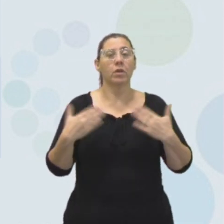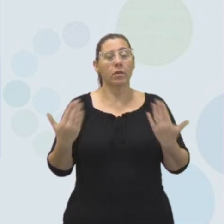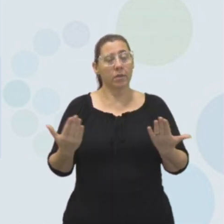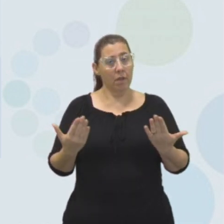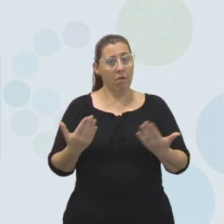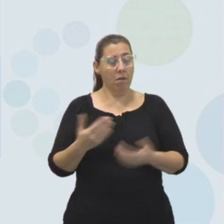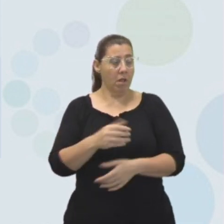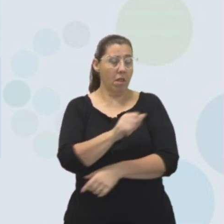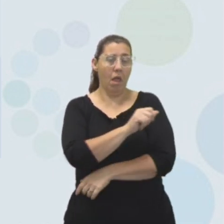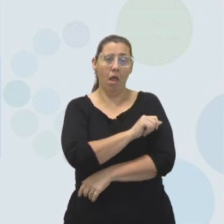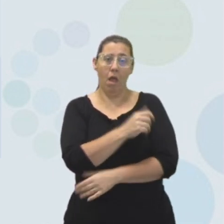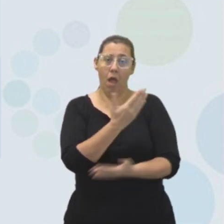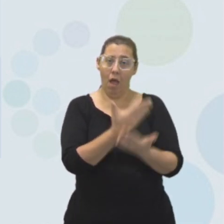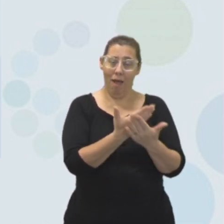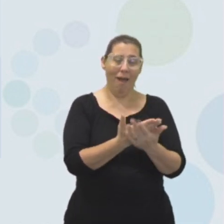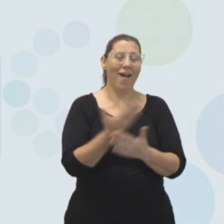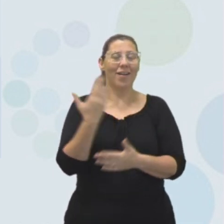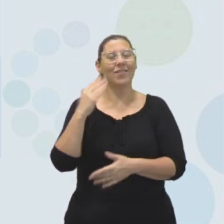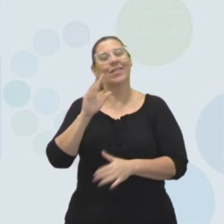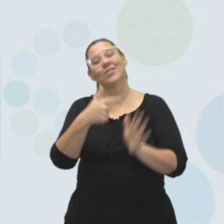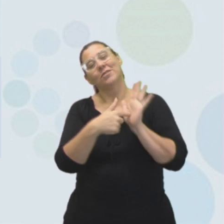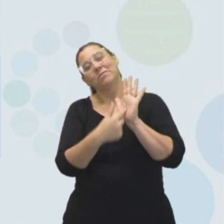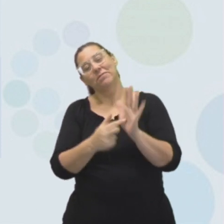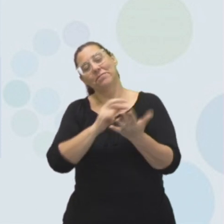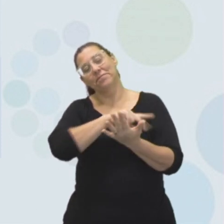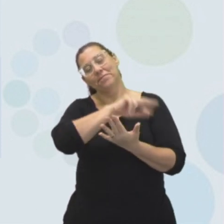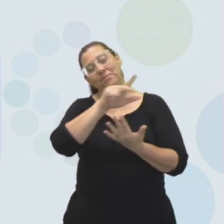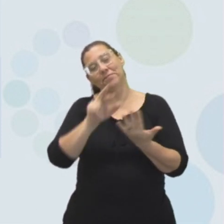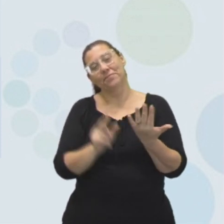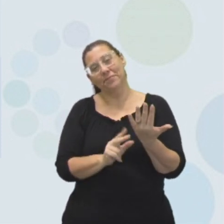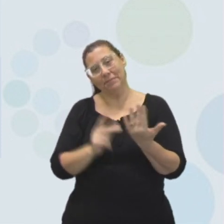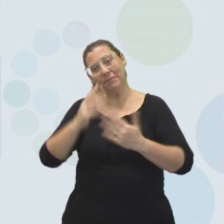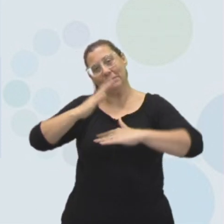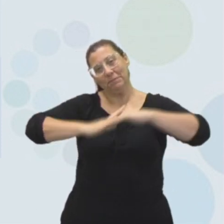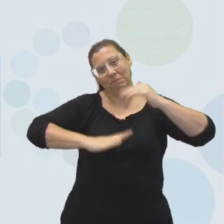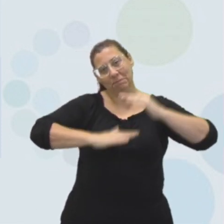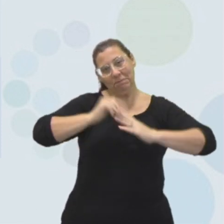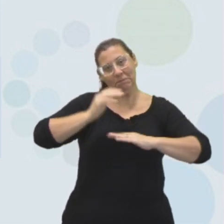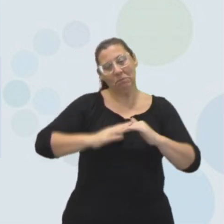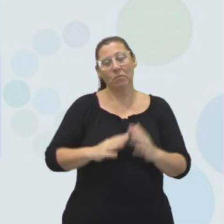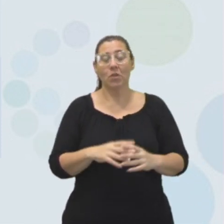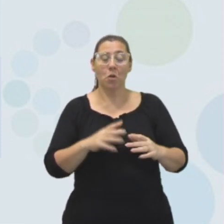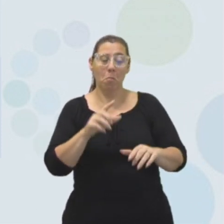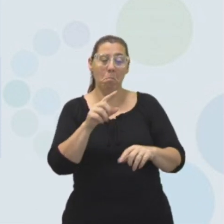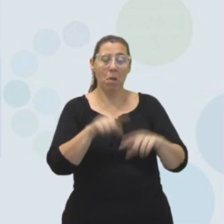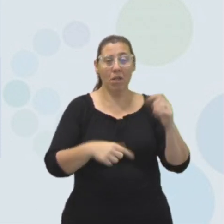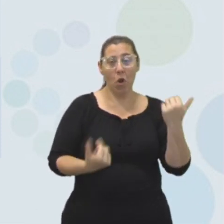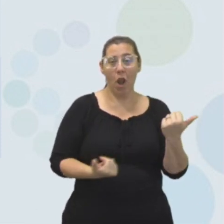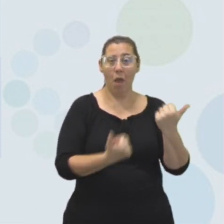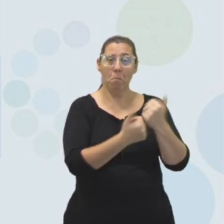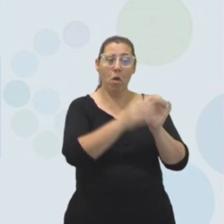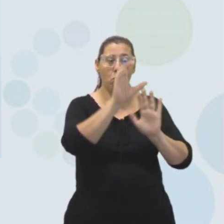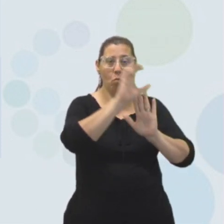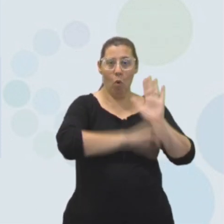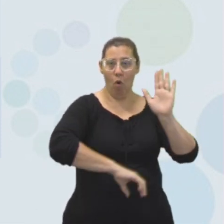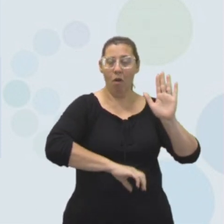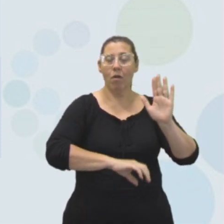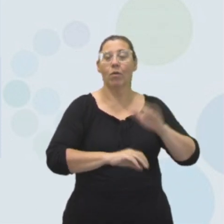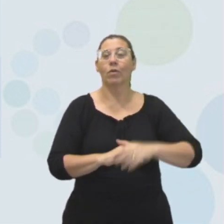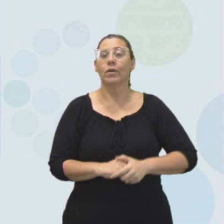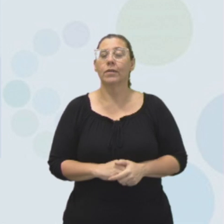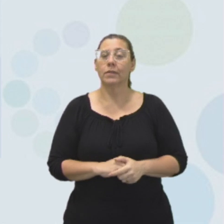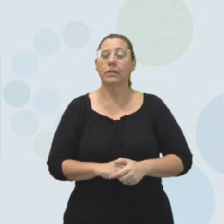passada, né, professor Ademir, nós apresentamos várias atividades dentro do material de apoio do currículo em ação,